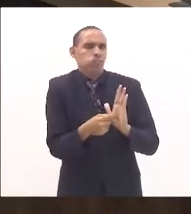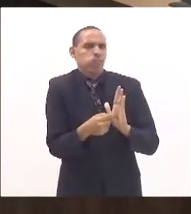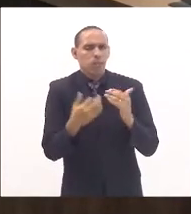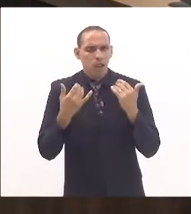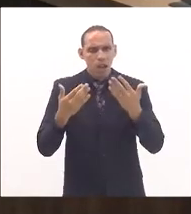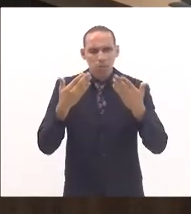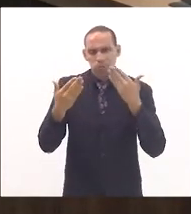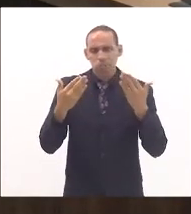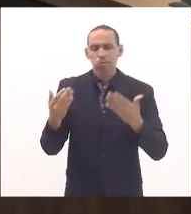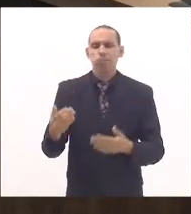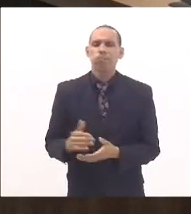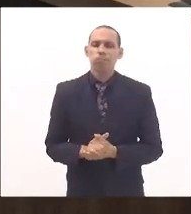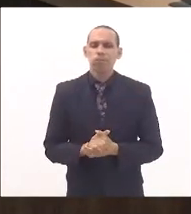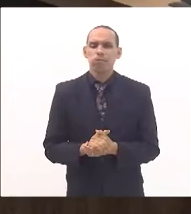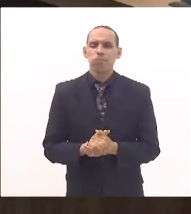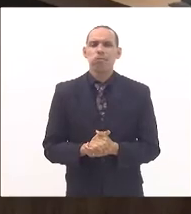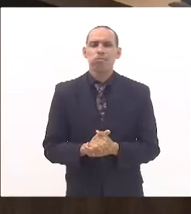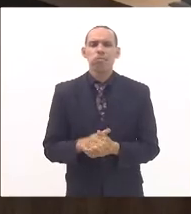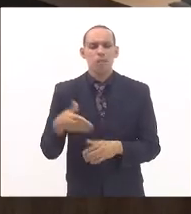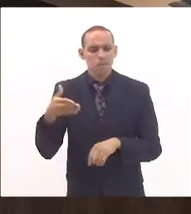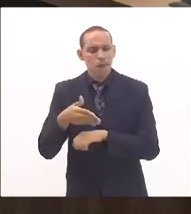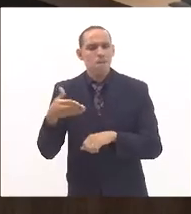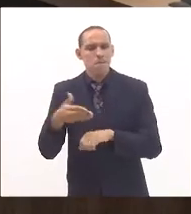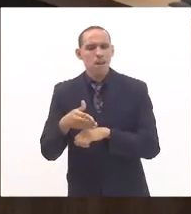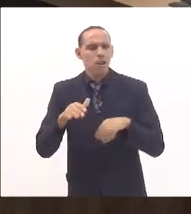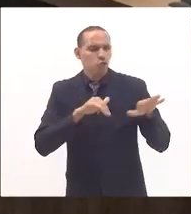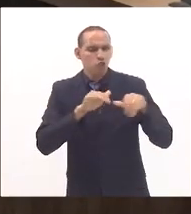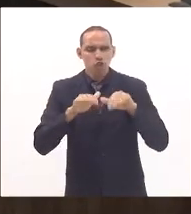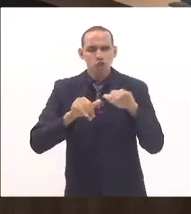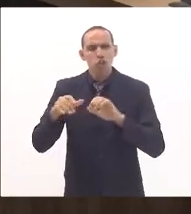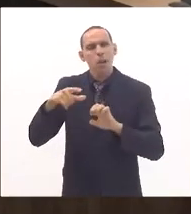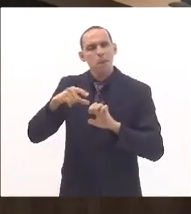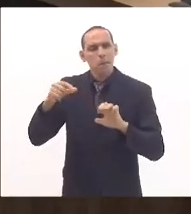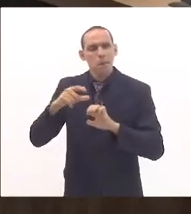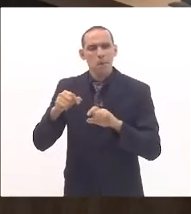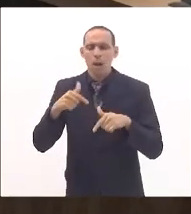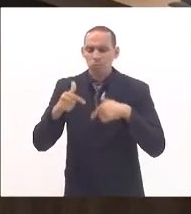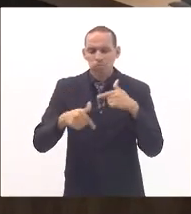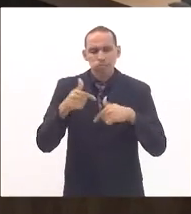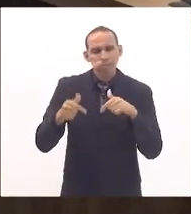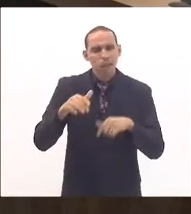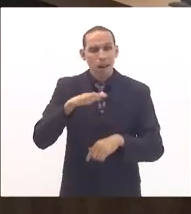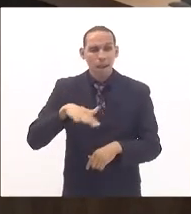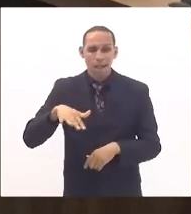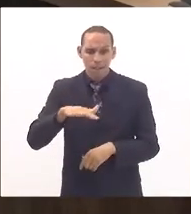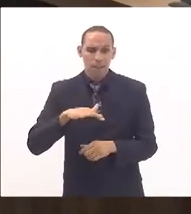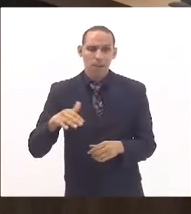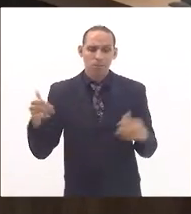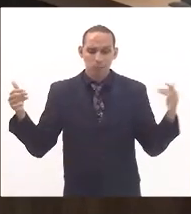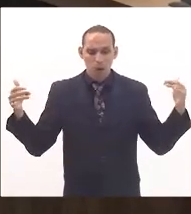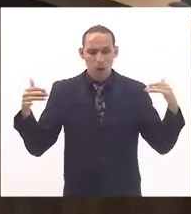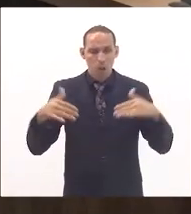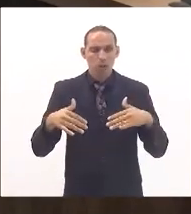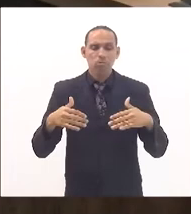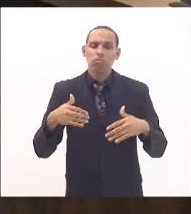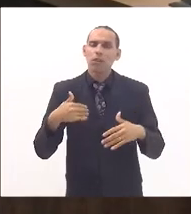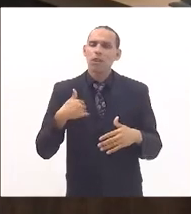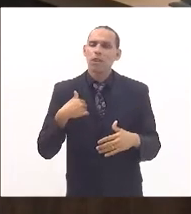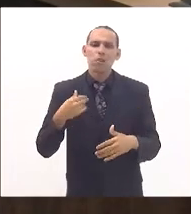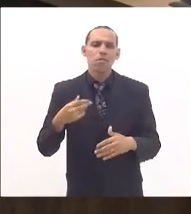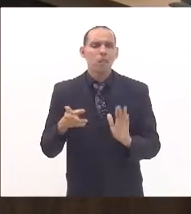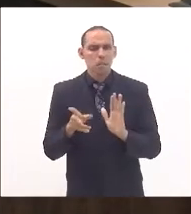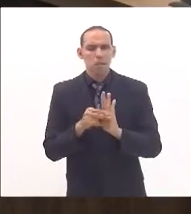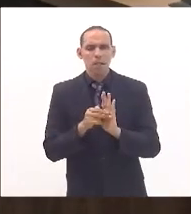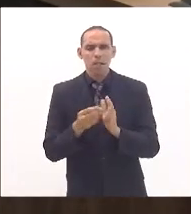audiência pública, concorrida, chamando os empreendedores do setor, os trabalhadores e trabalhadoras do setor. Eu mesmo ofereci várias